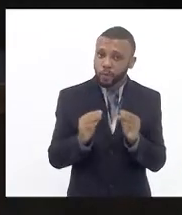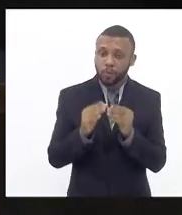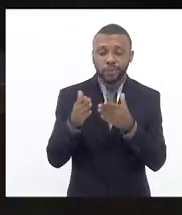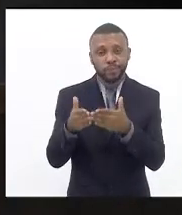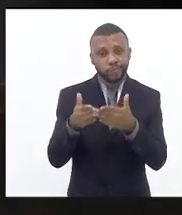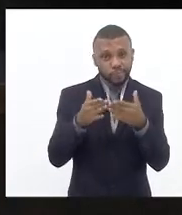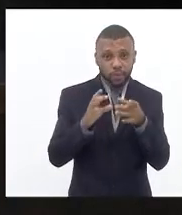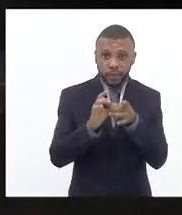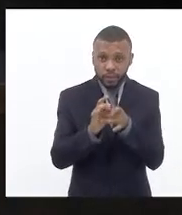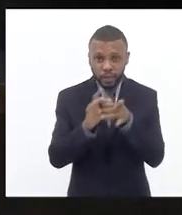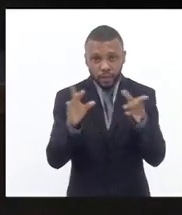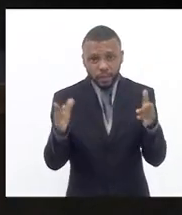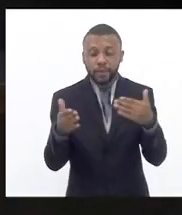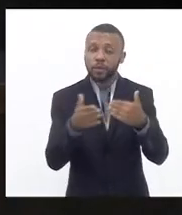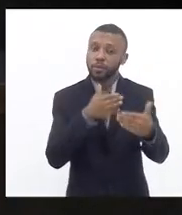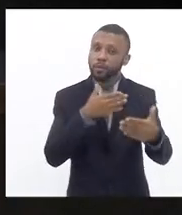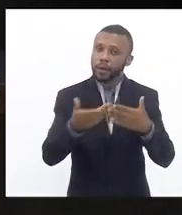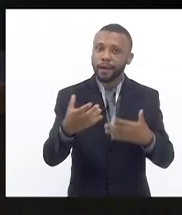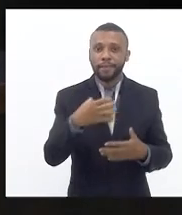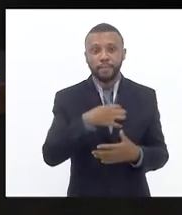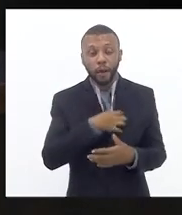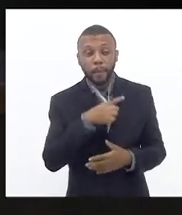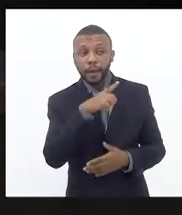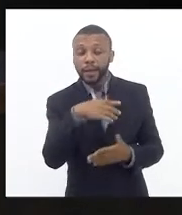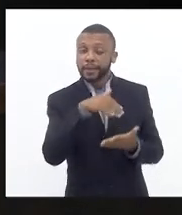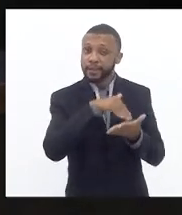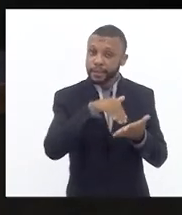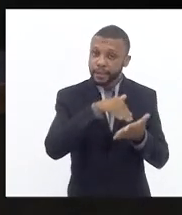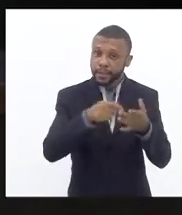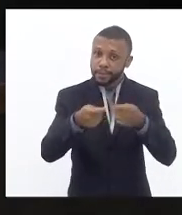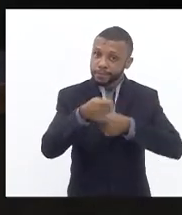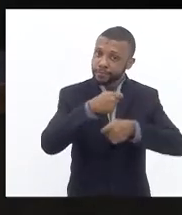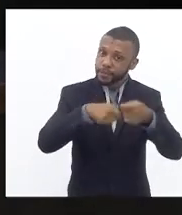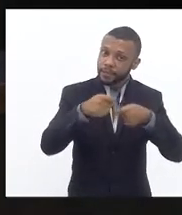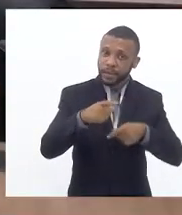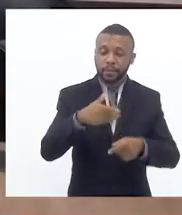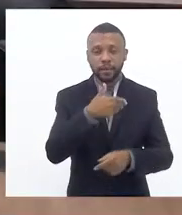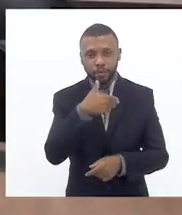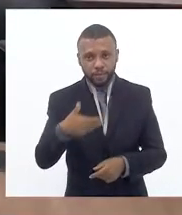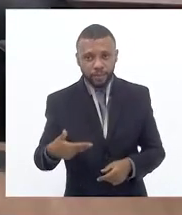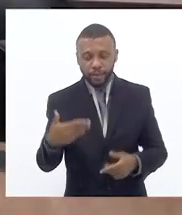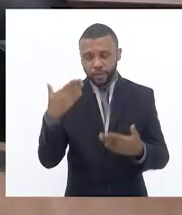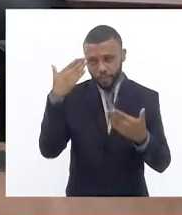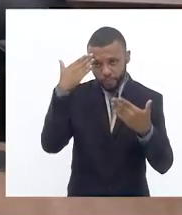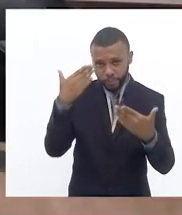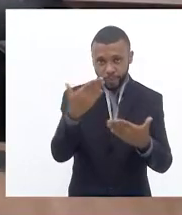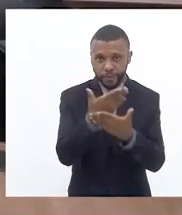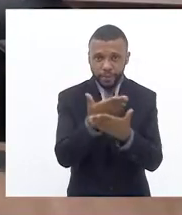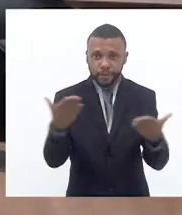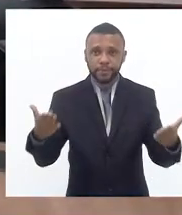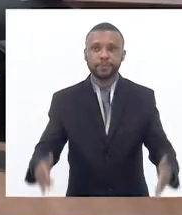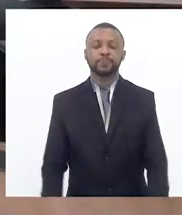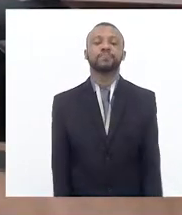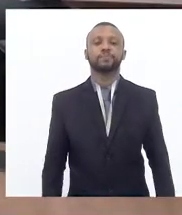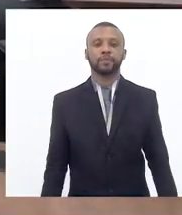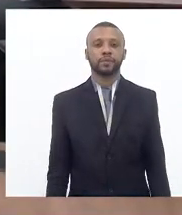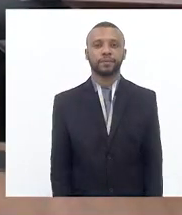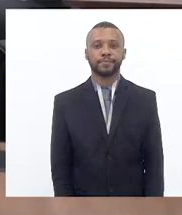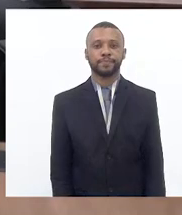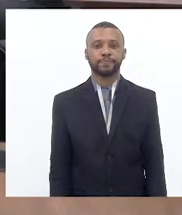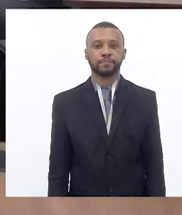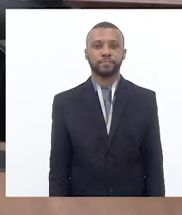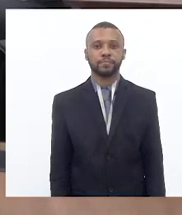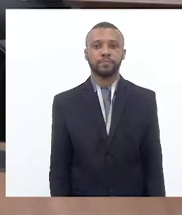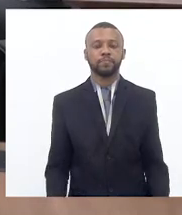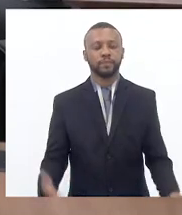está à disposição de qualquer forma lá na secretaria de fazenda e no governo Muito obrigado obrigado muito